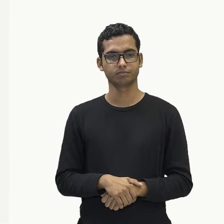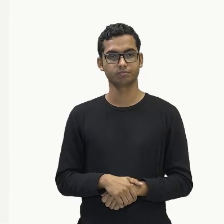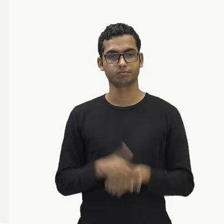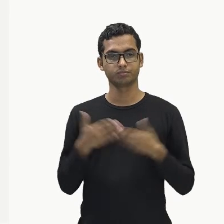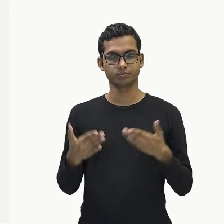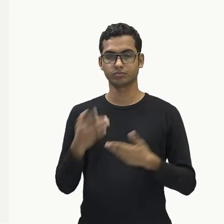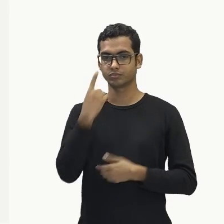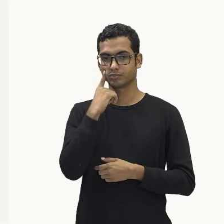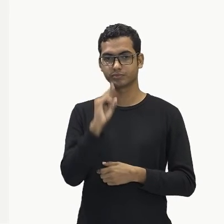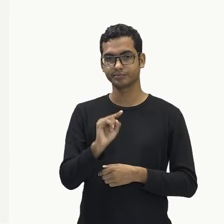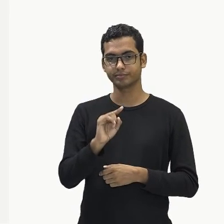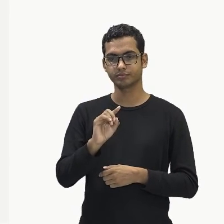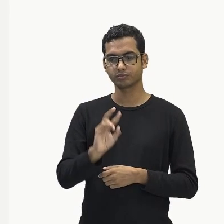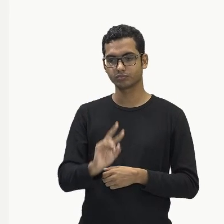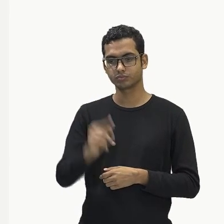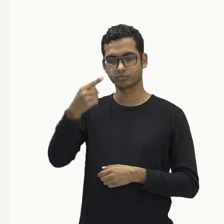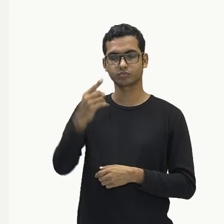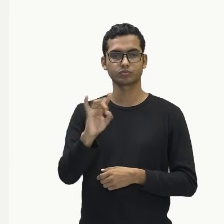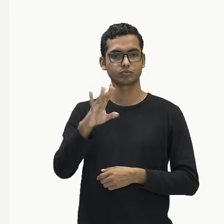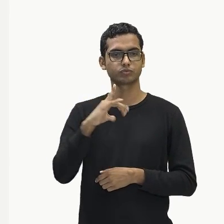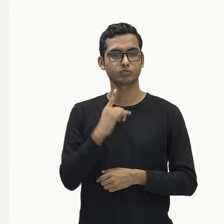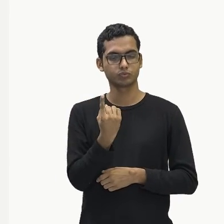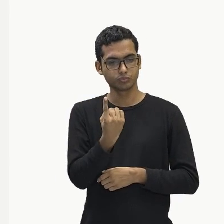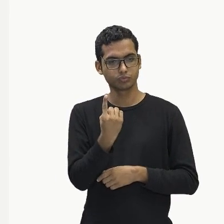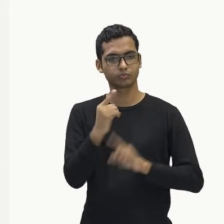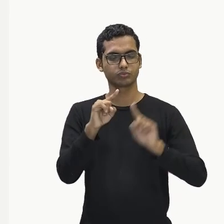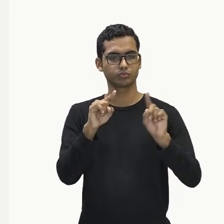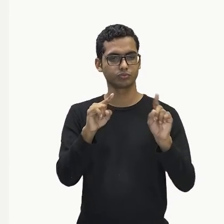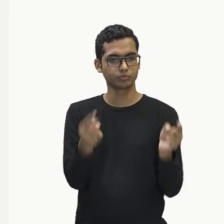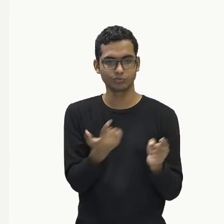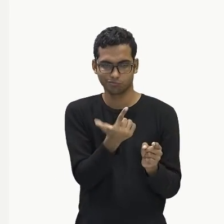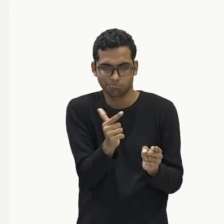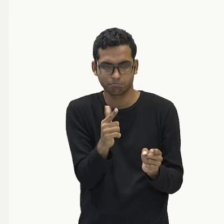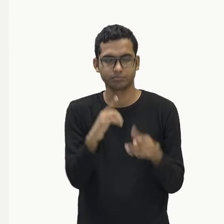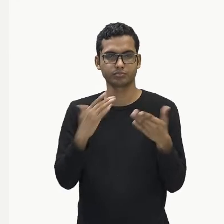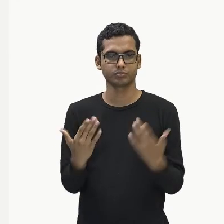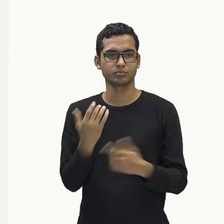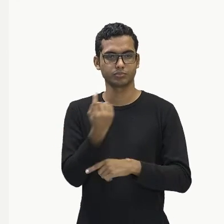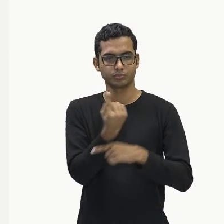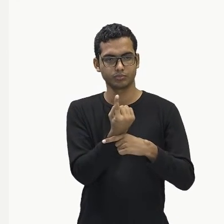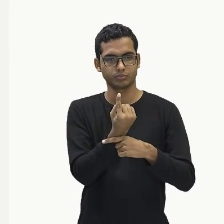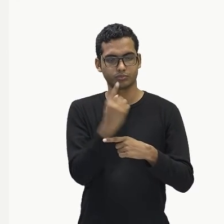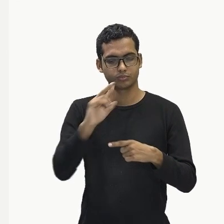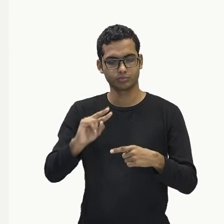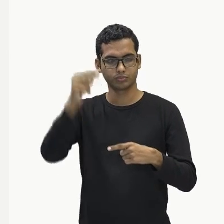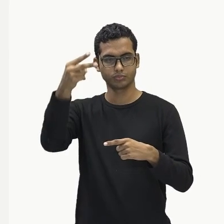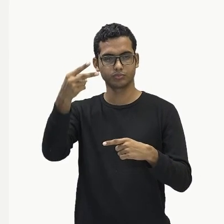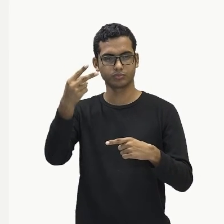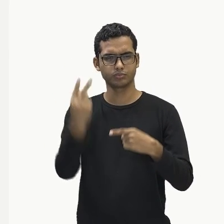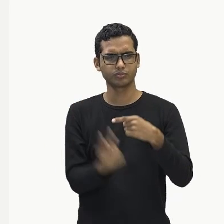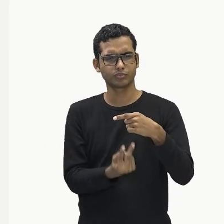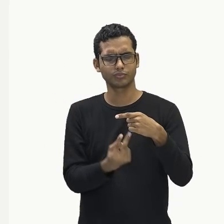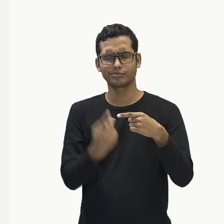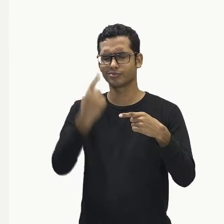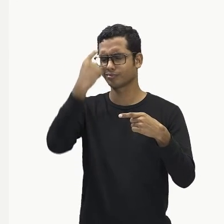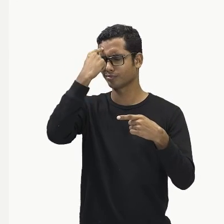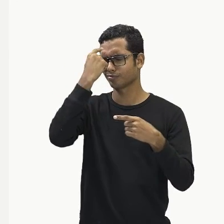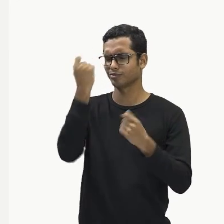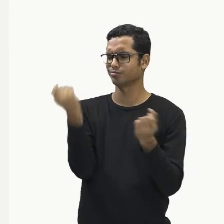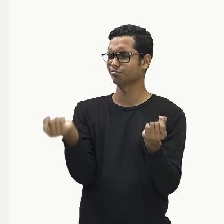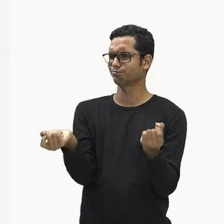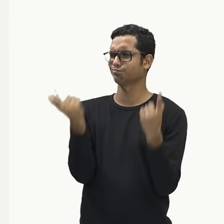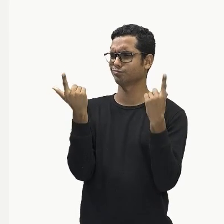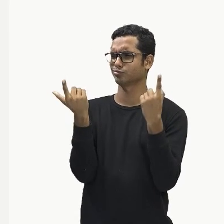elevado vai ser 1. 1 ao quadrado, 1 sobre 2. Eu sei que você deve estar estranhando